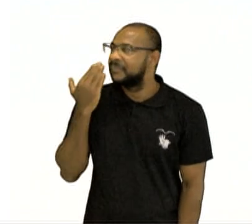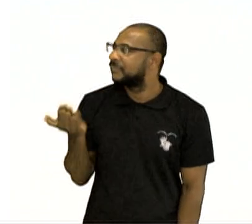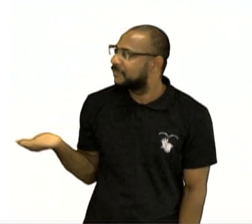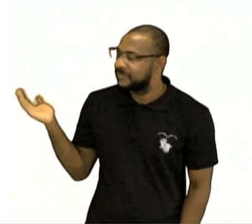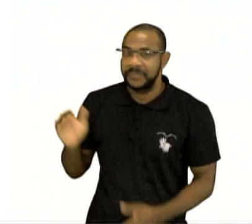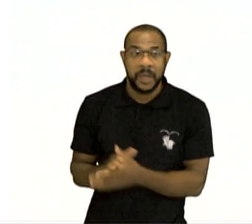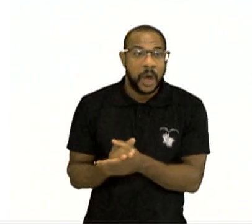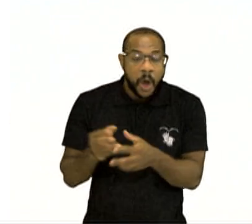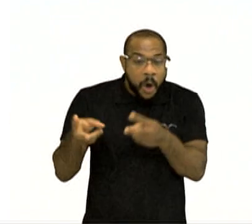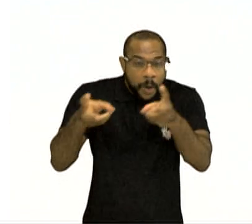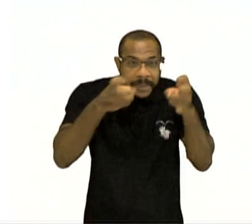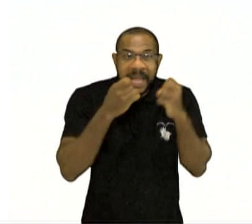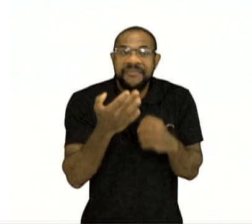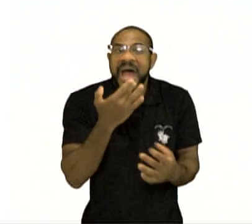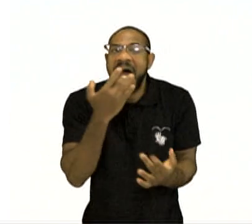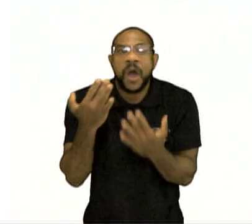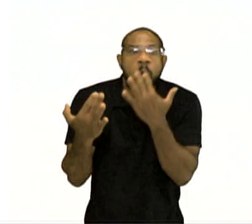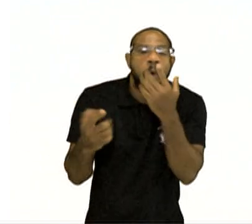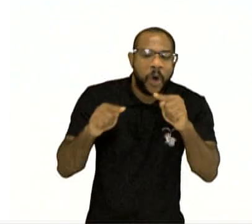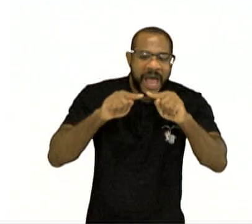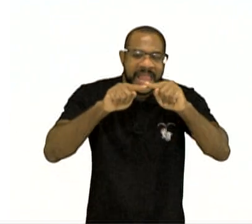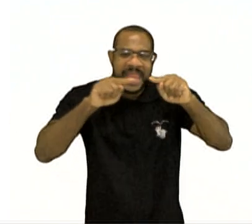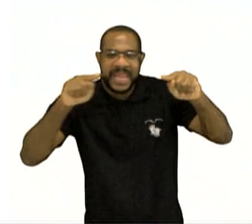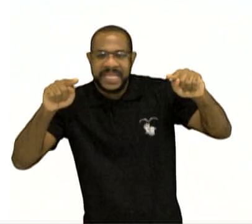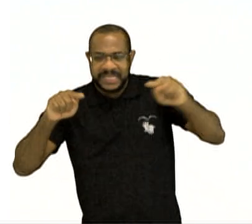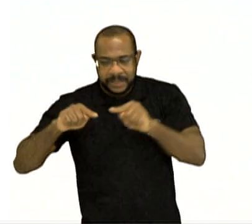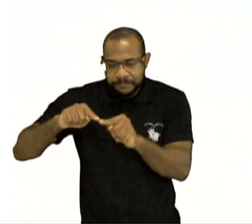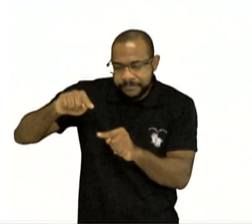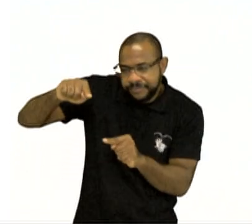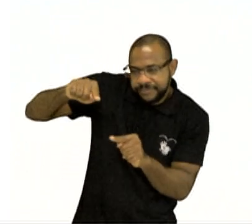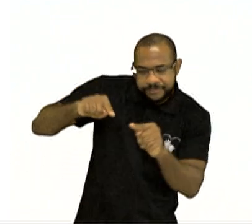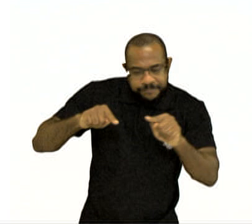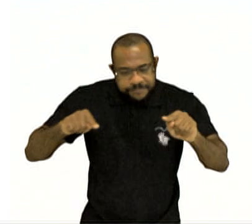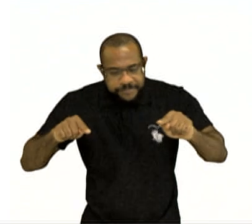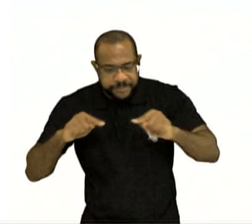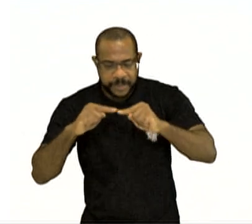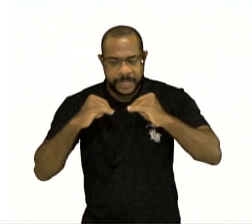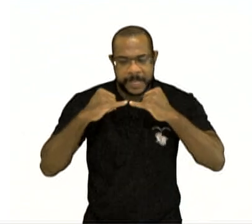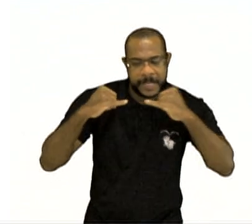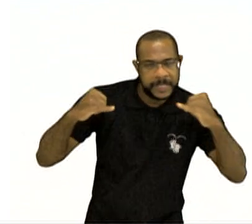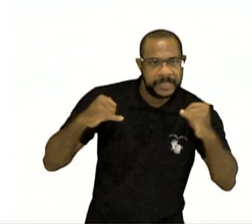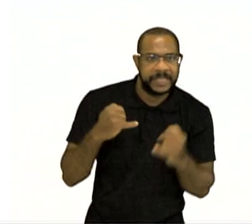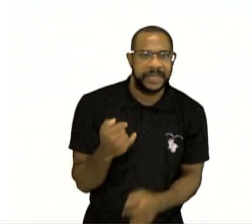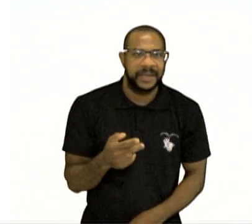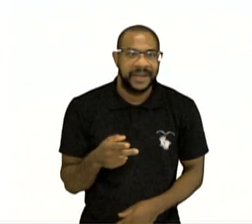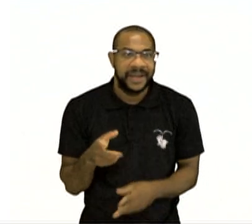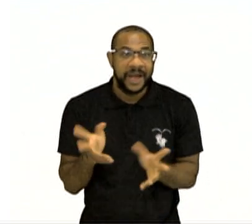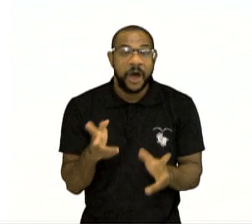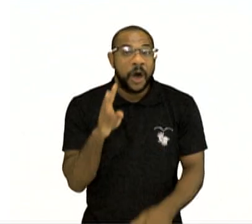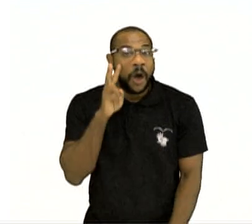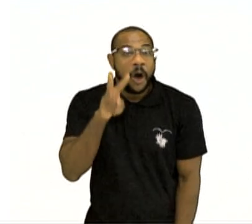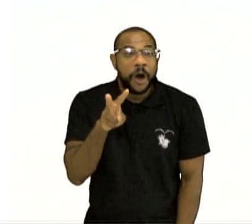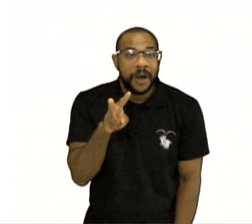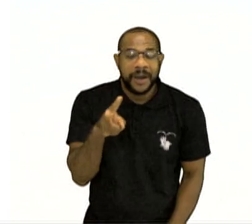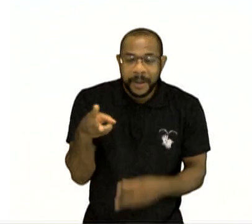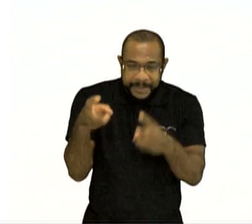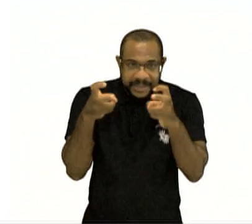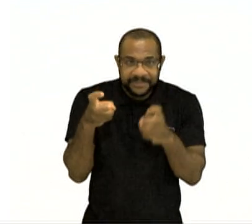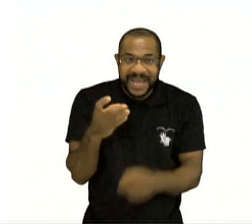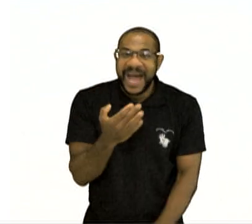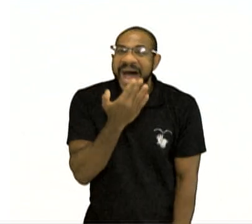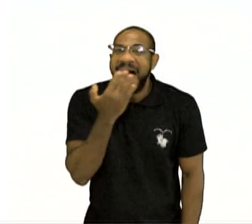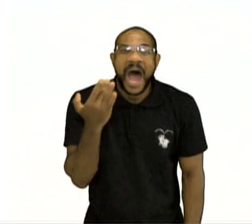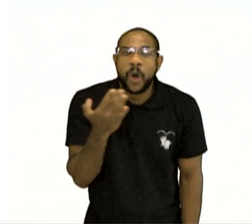as cores. Olha como este é um exemplo de que as cores, elas trazem